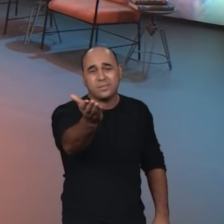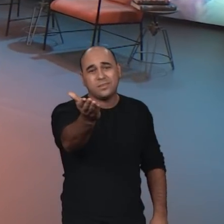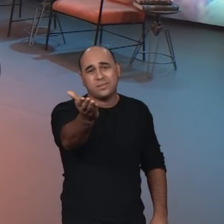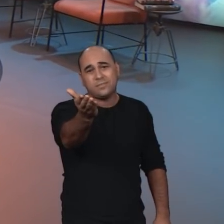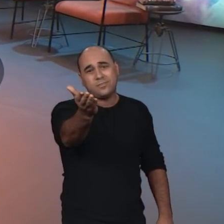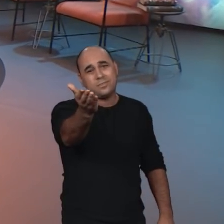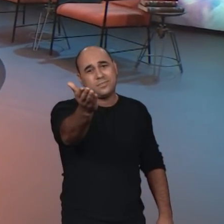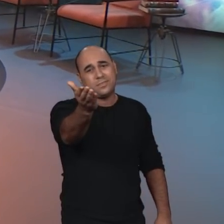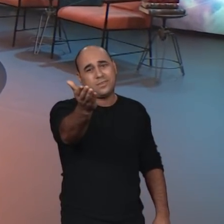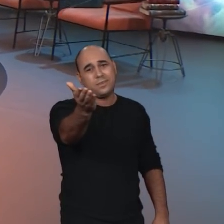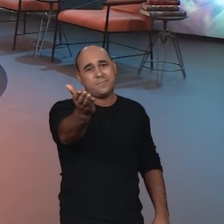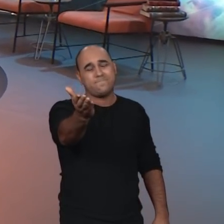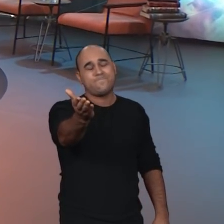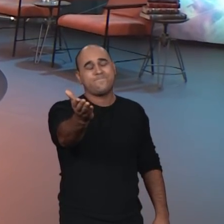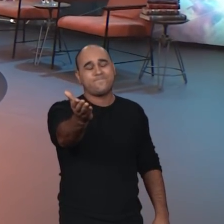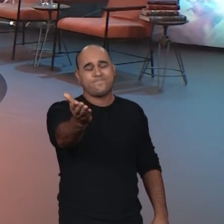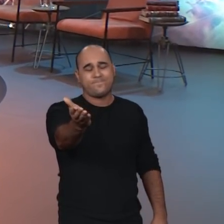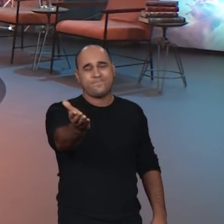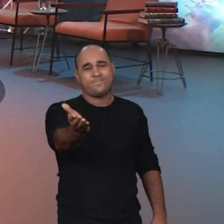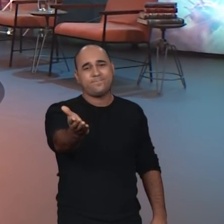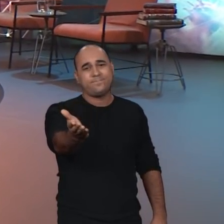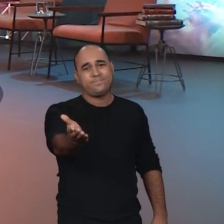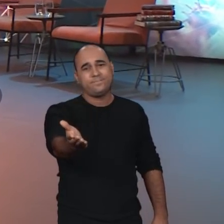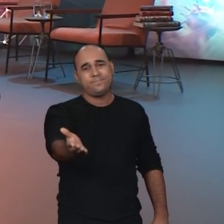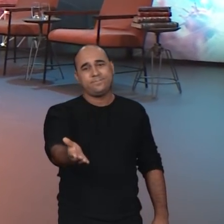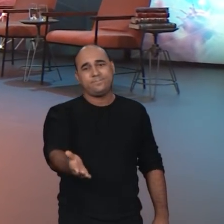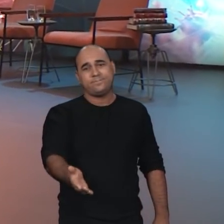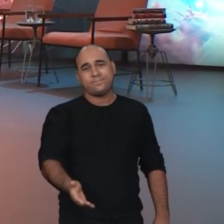Cuidei de você.